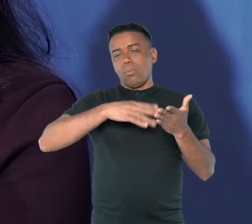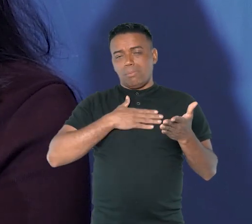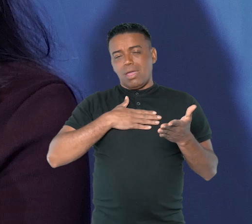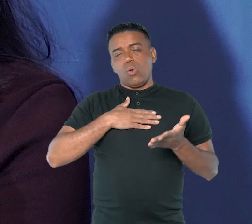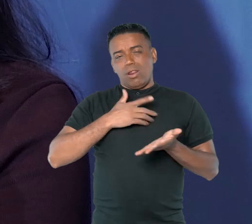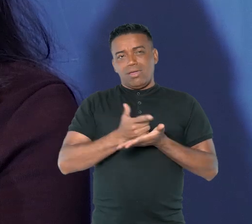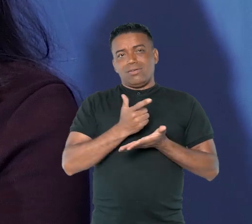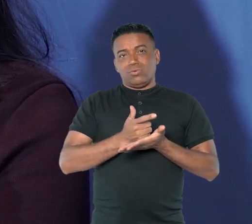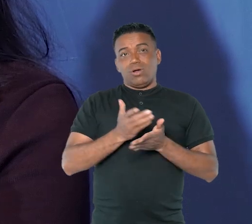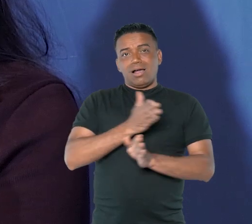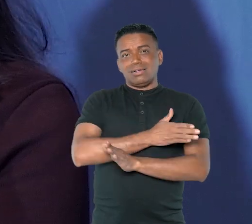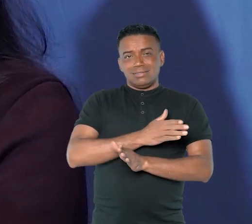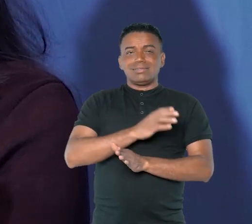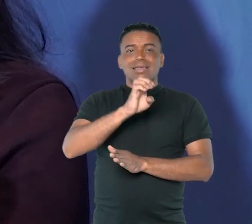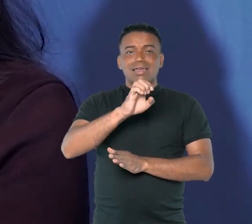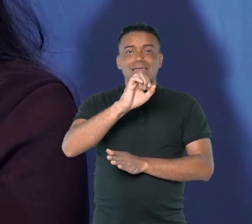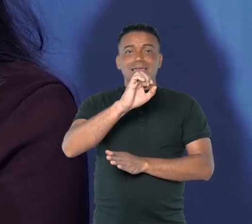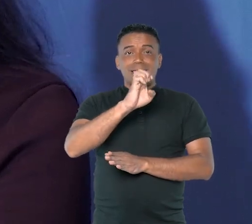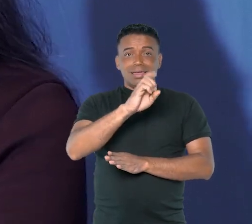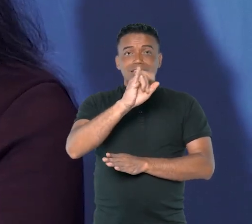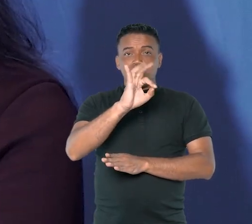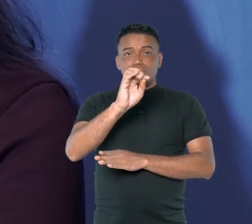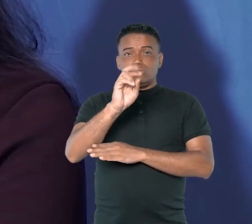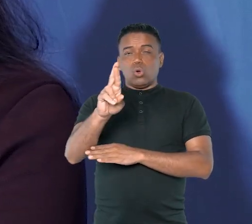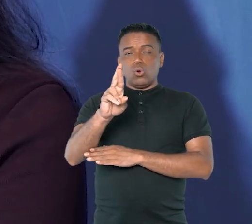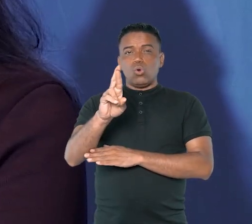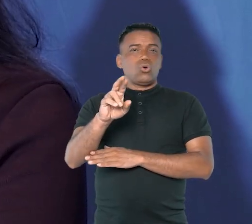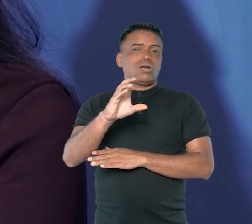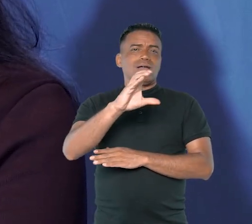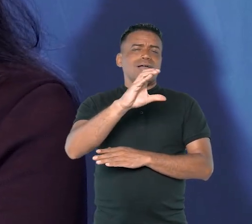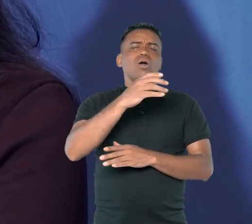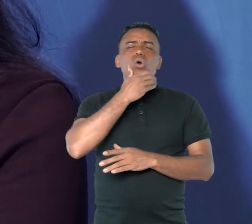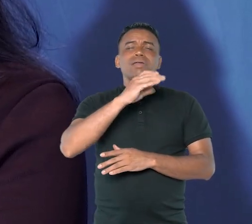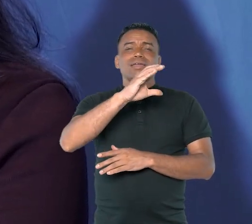editor. O Carrascosa, para fazer o prefácio,